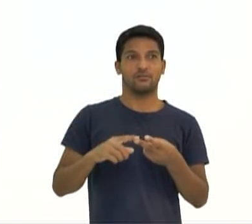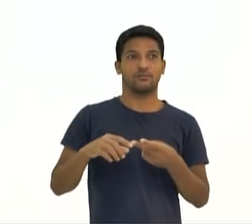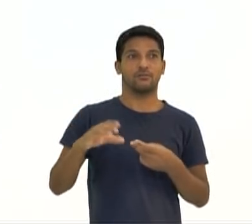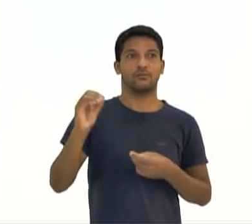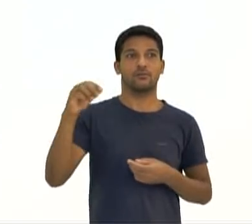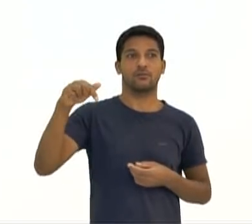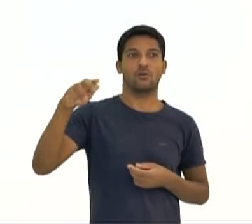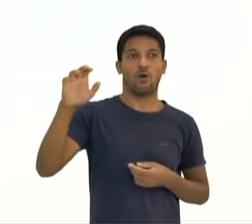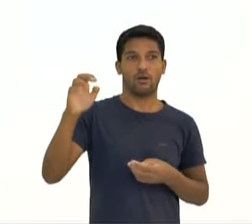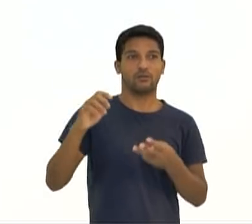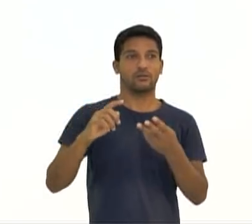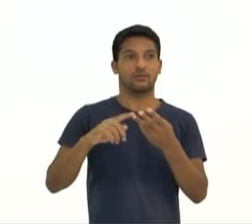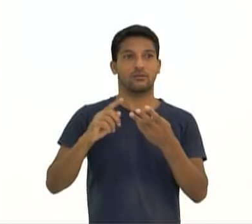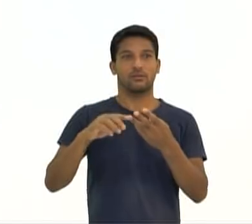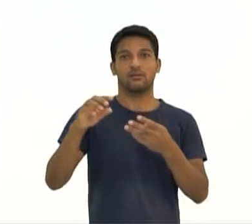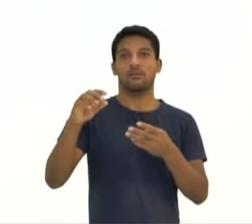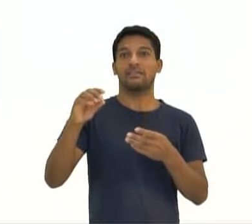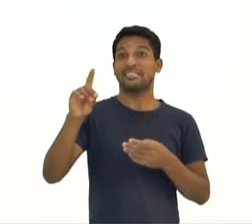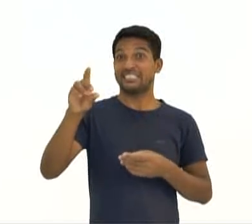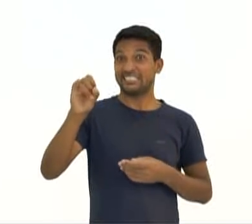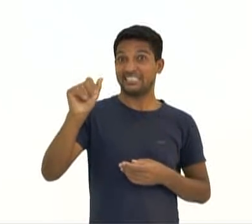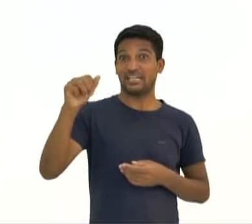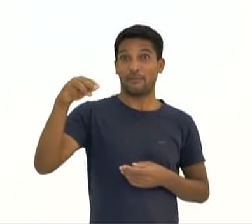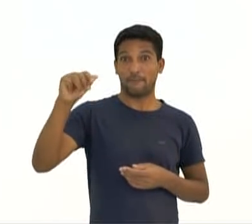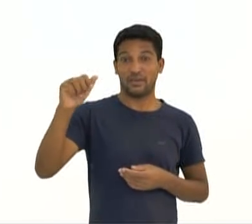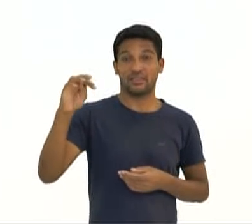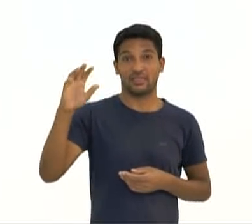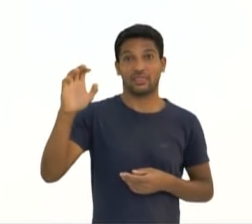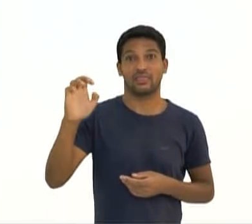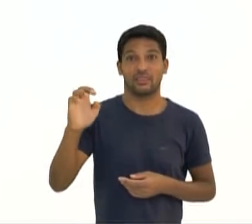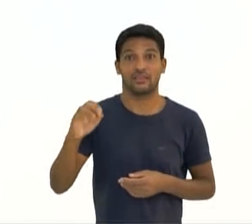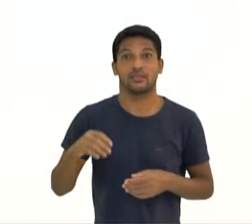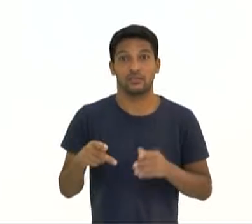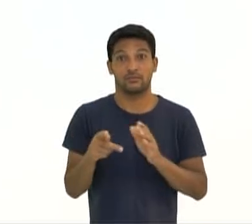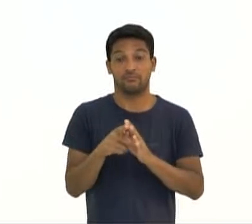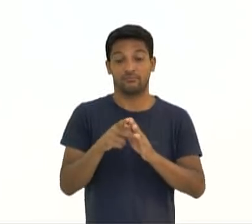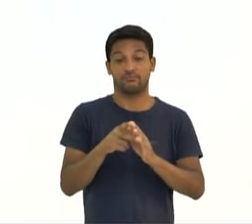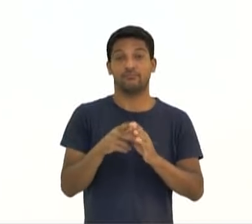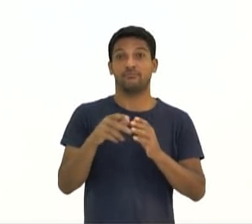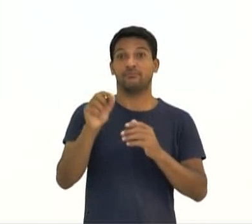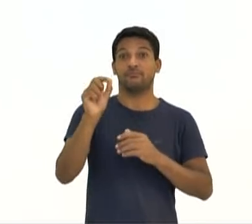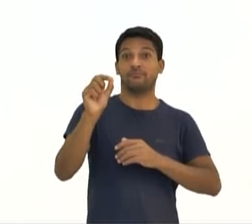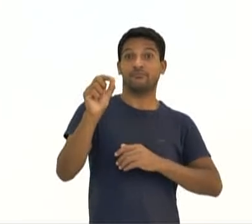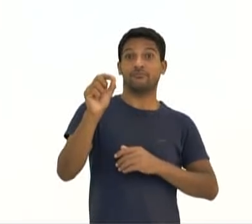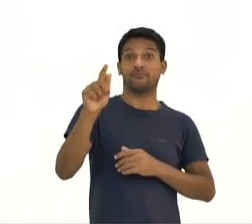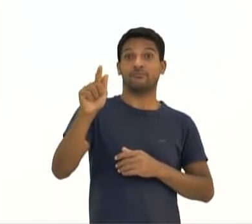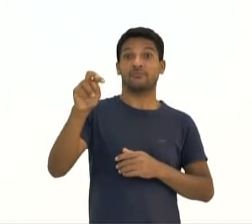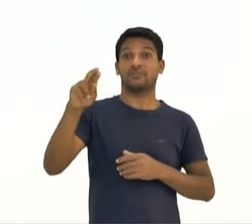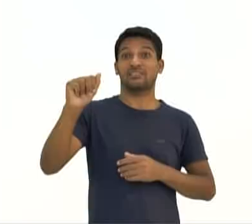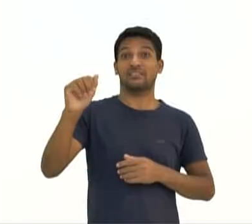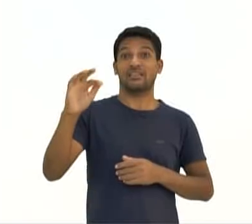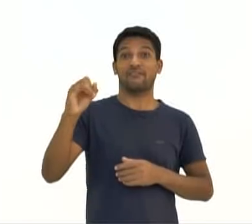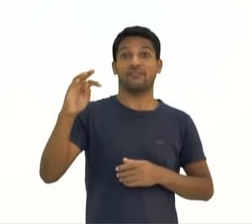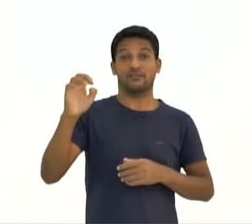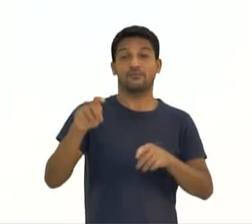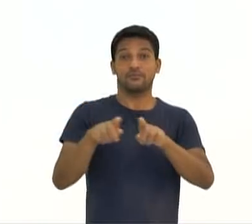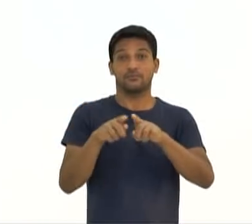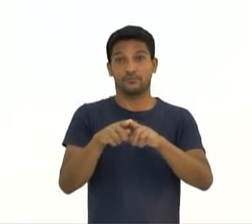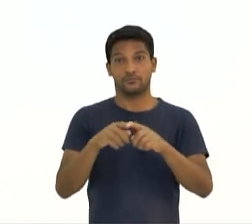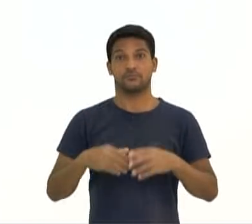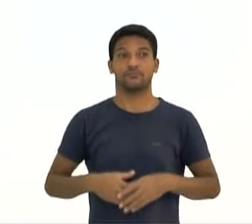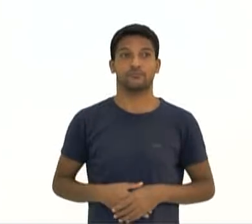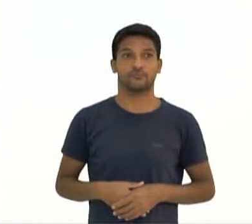o diamante e o grafite, tá? As aplicações, né? As aplicações do carbono. A questão do